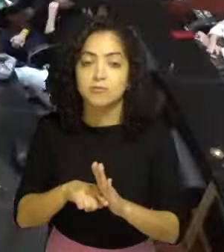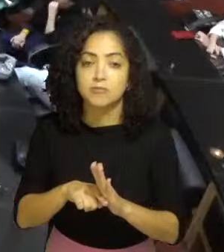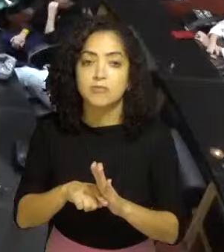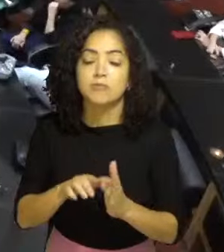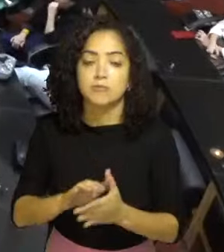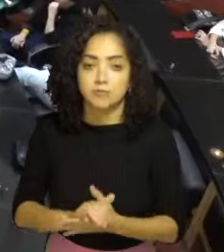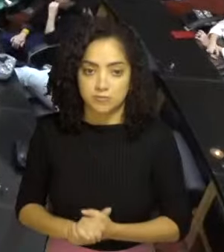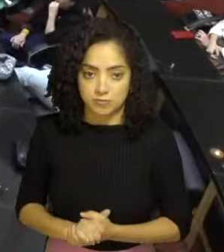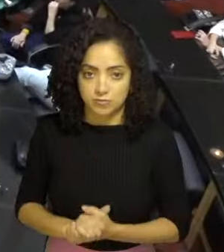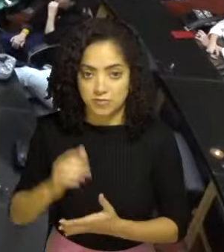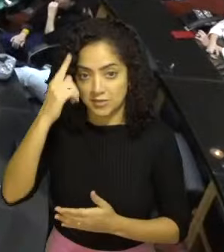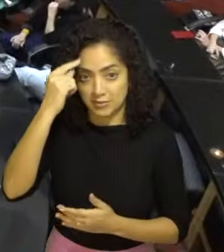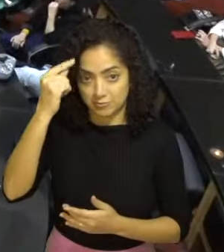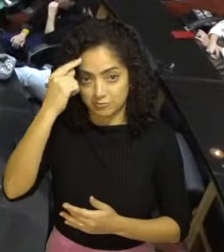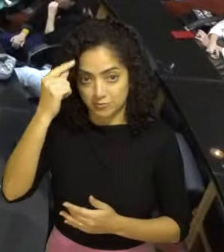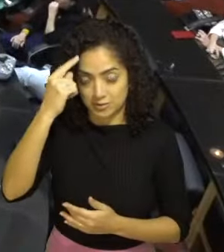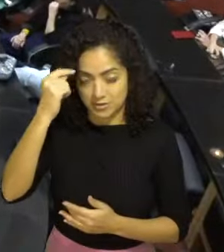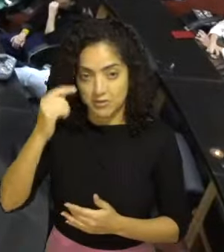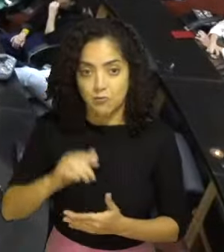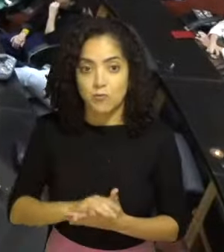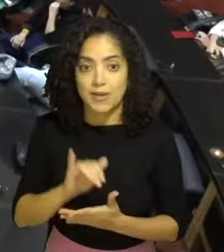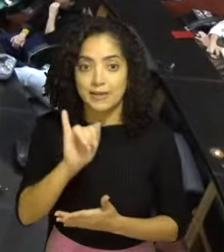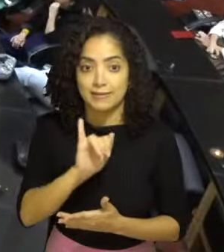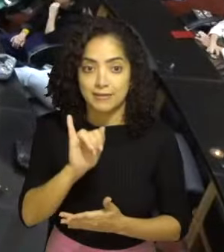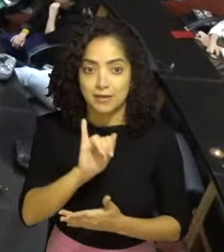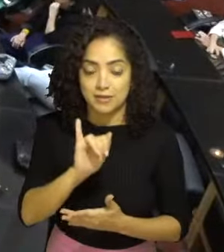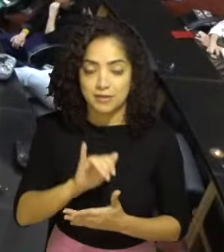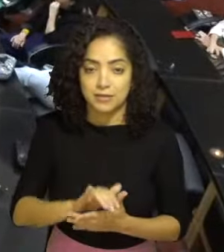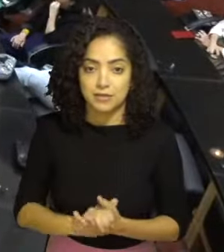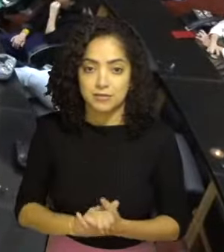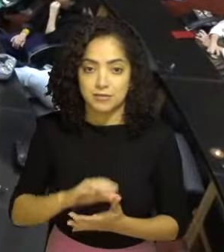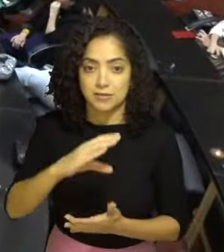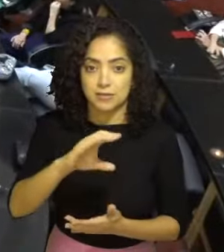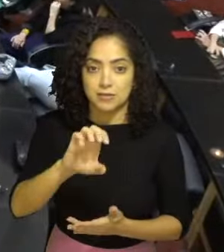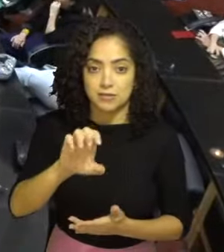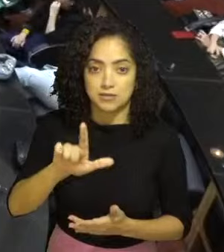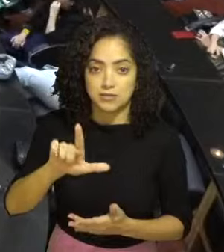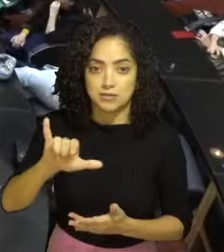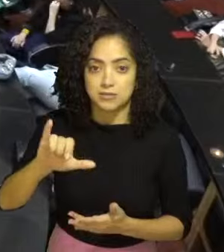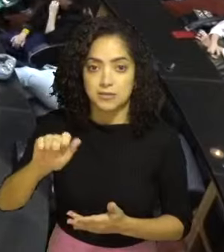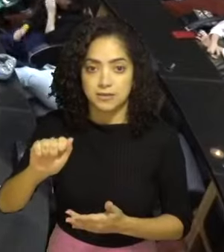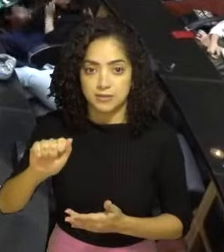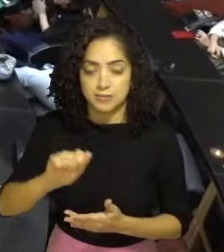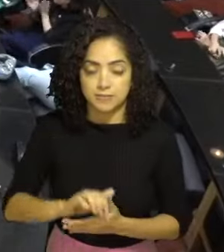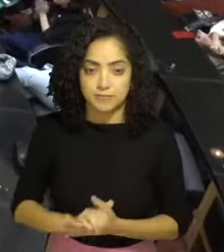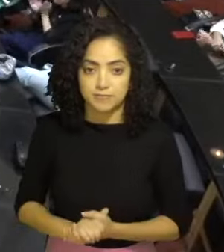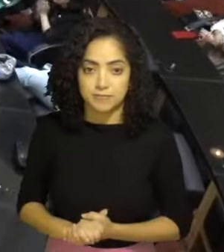Casfori, de Veneza, Itália, doutora Célia Regina Vendramini.